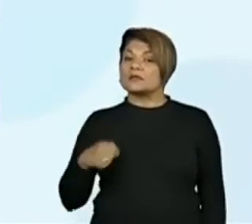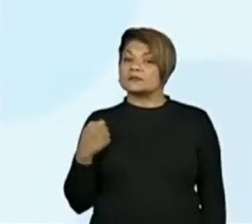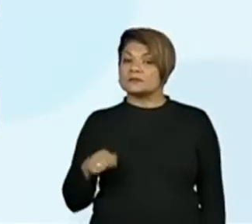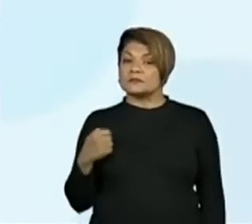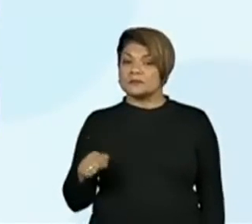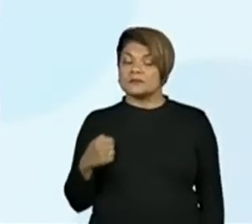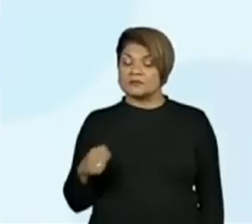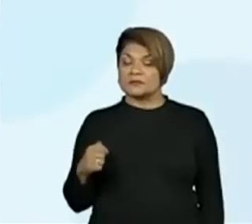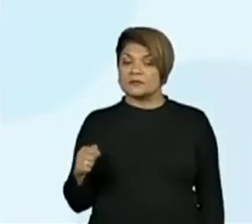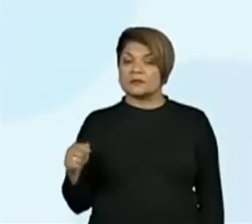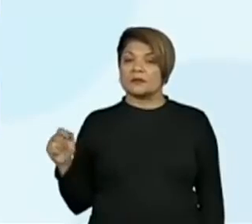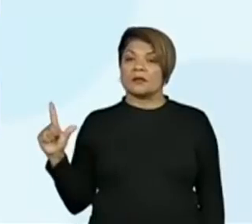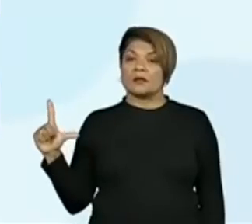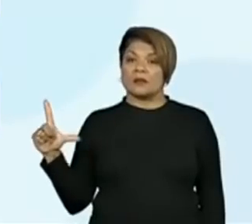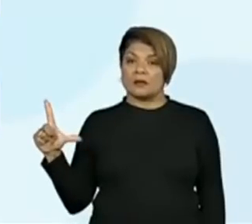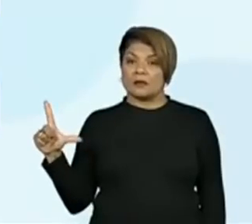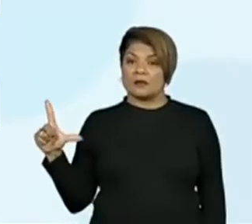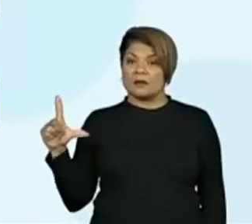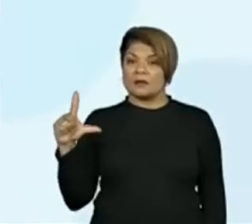decrescente.